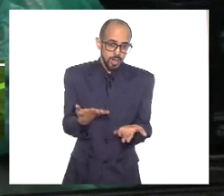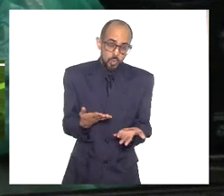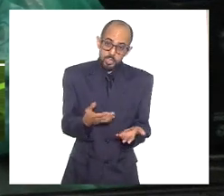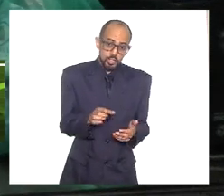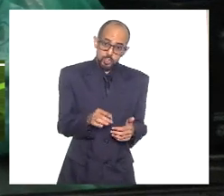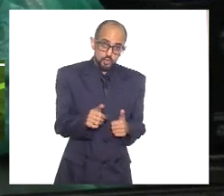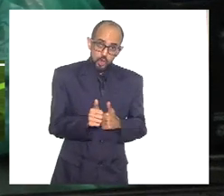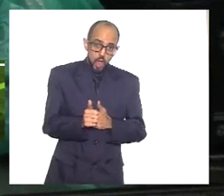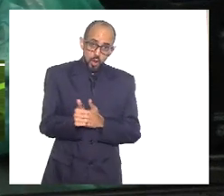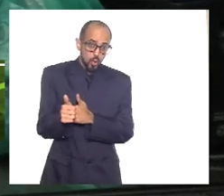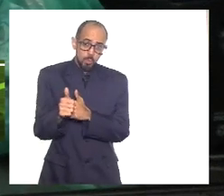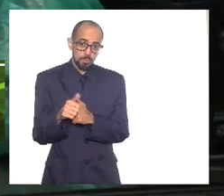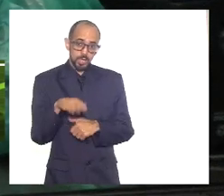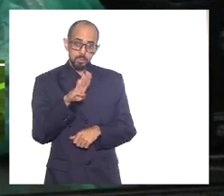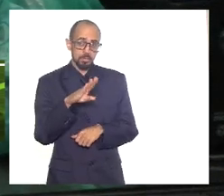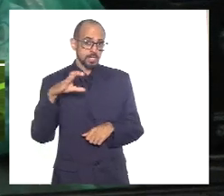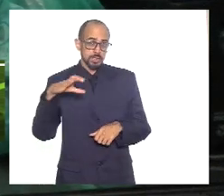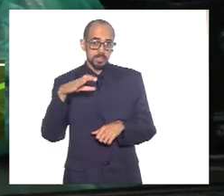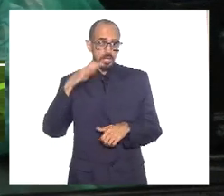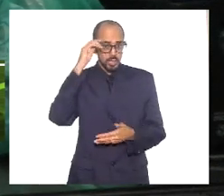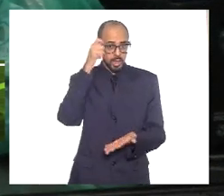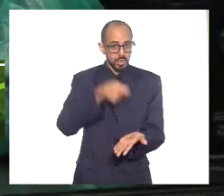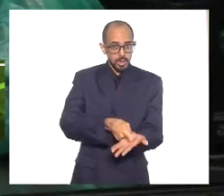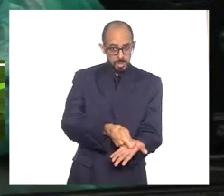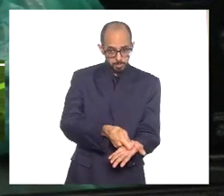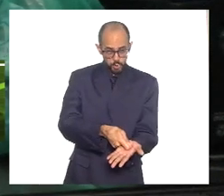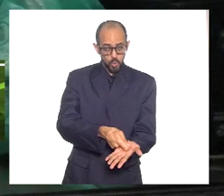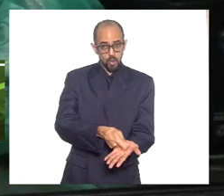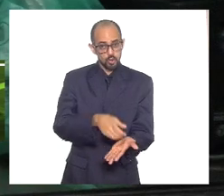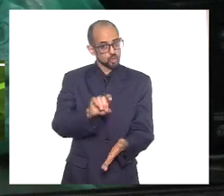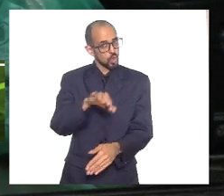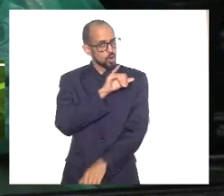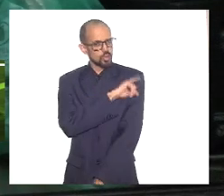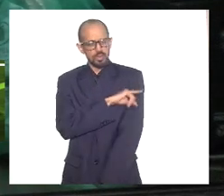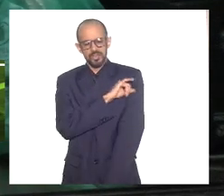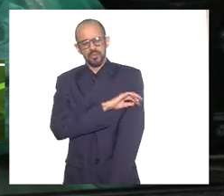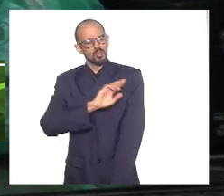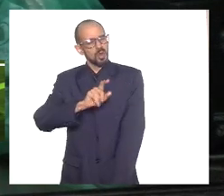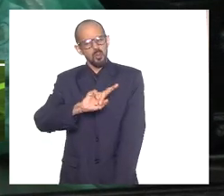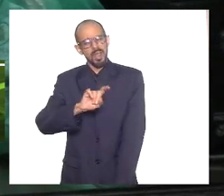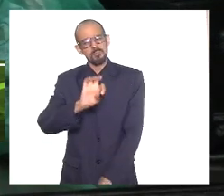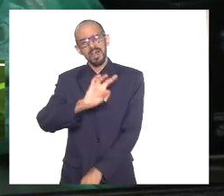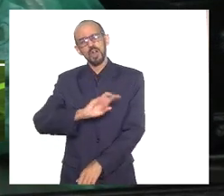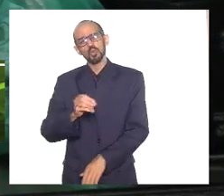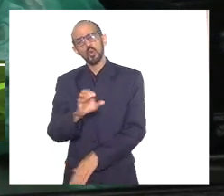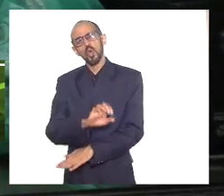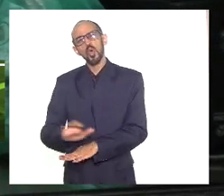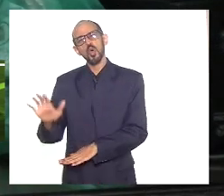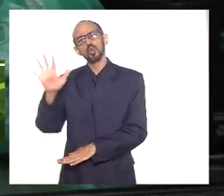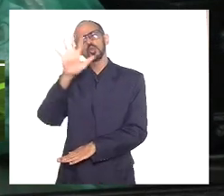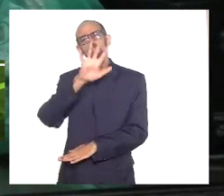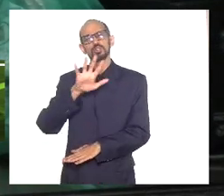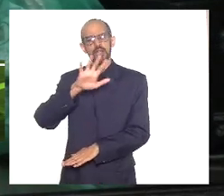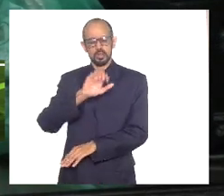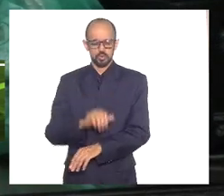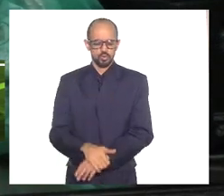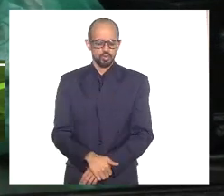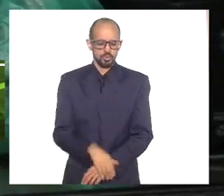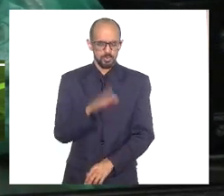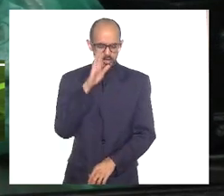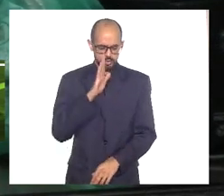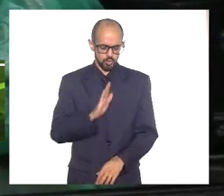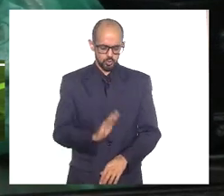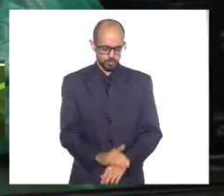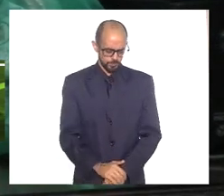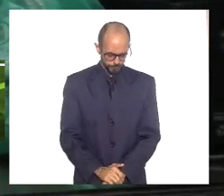Central determina, e não é só para o Rio de Janeiro, não, para todas as unidades federativas.